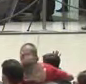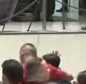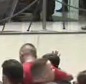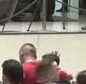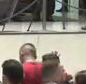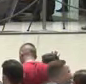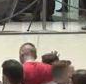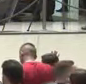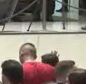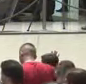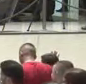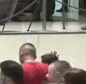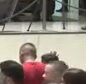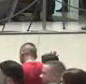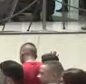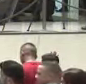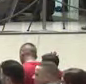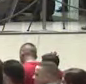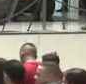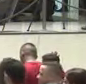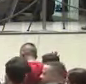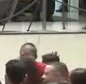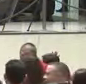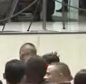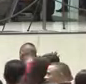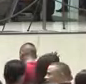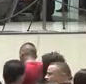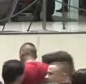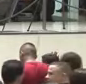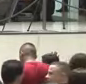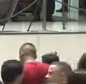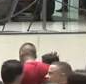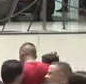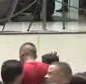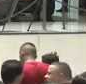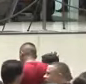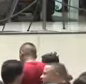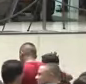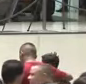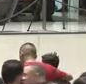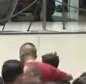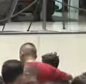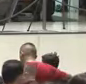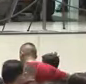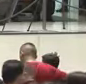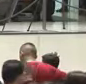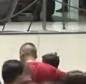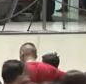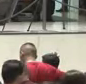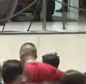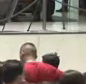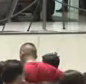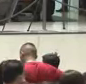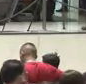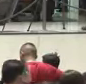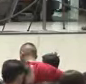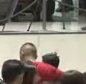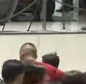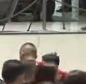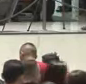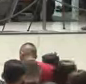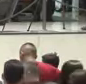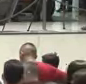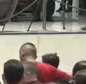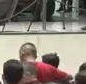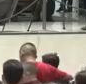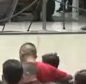30. Está vindo a 11ª, a 12ª. Acaba de chegar a 13ª. Chegou